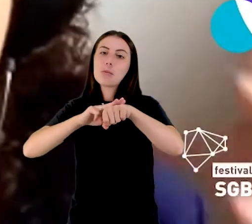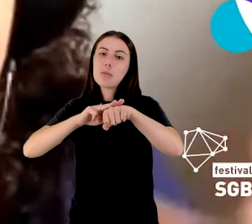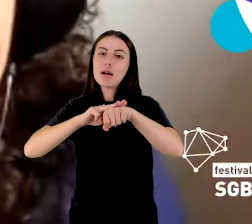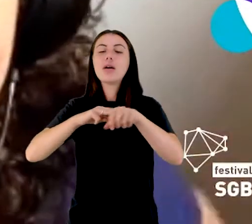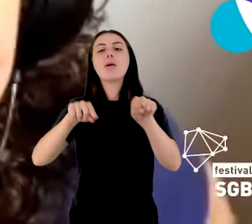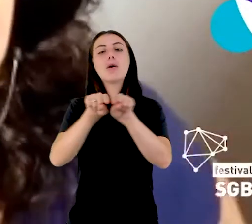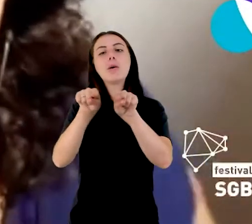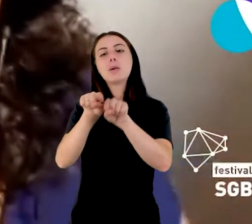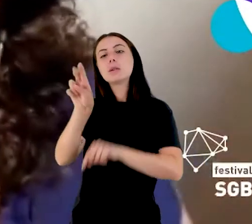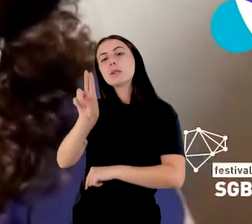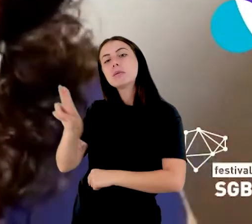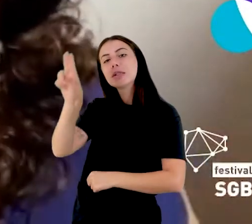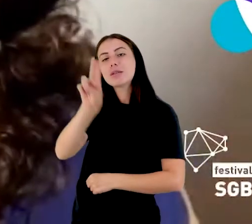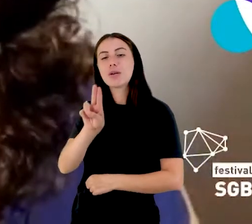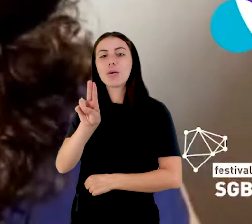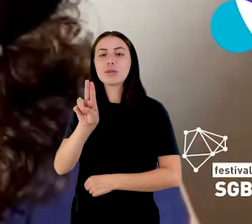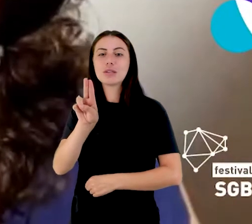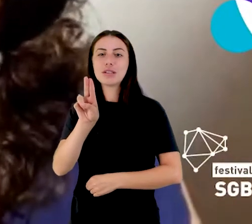ruivo, acobreado, tenho os olhos